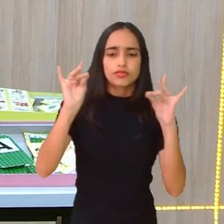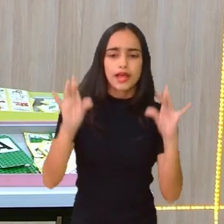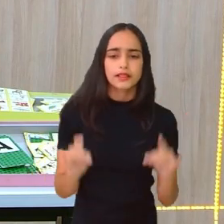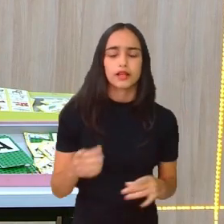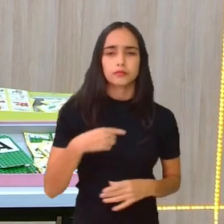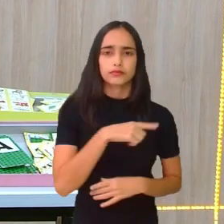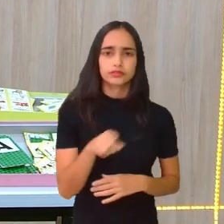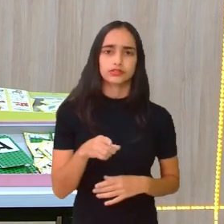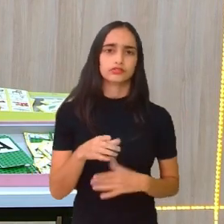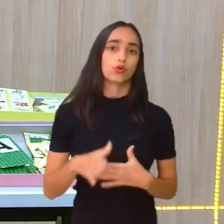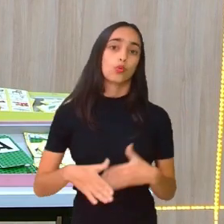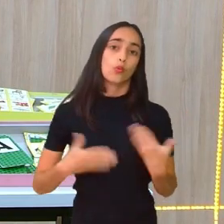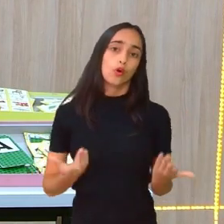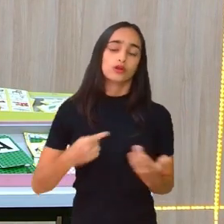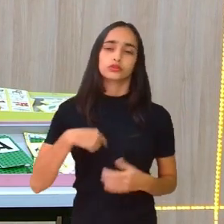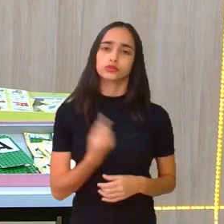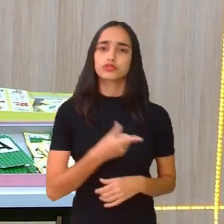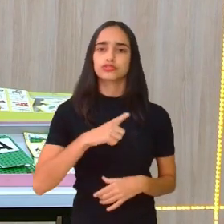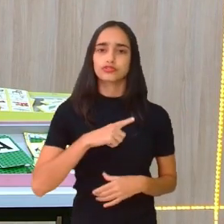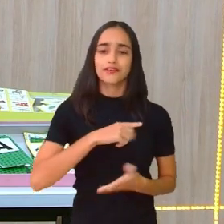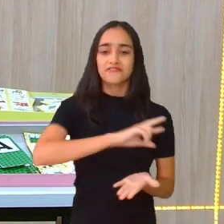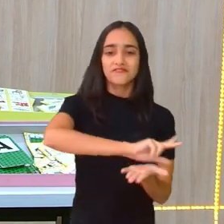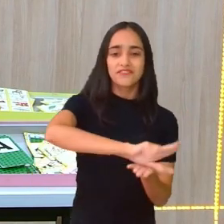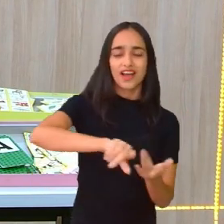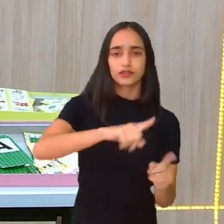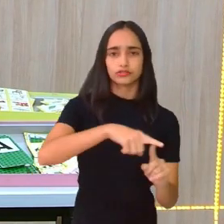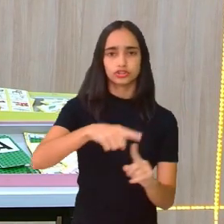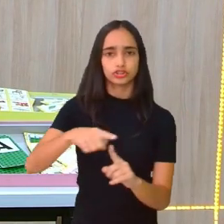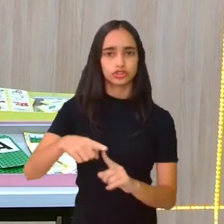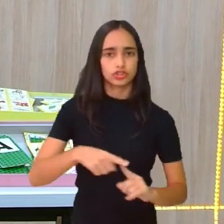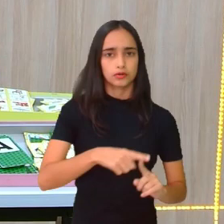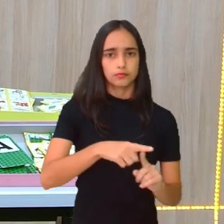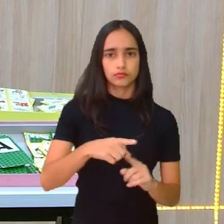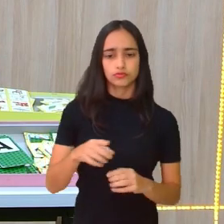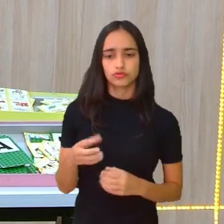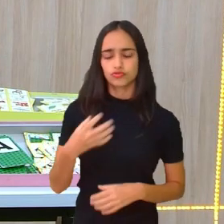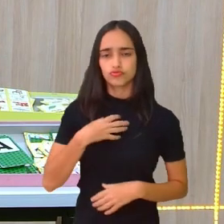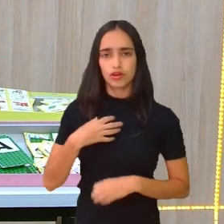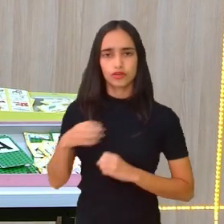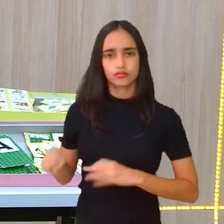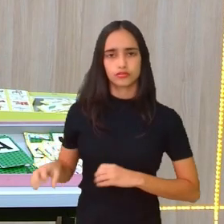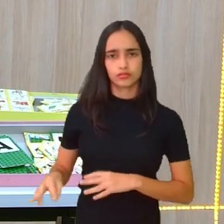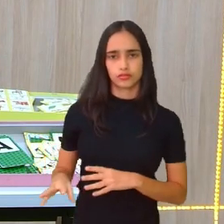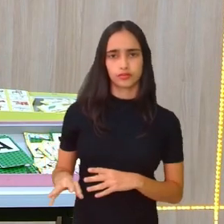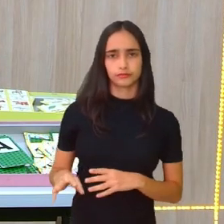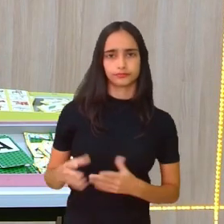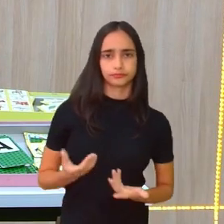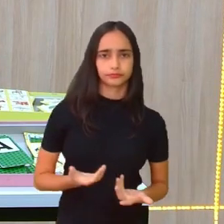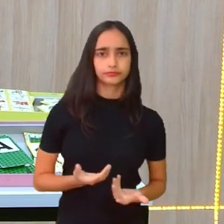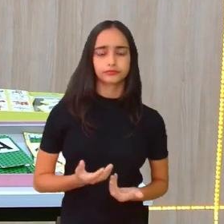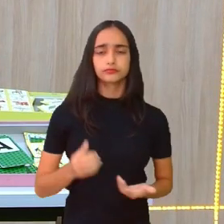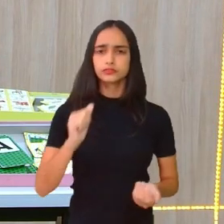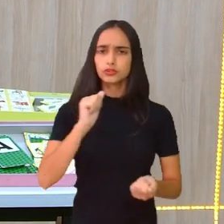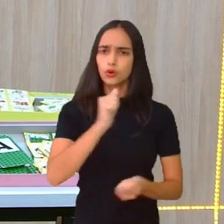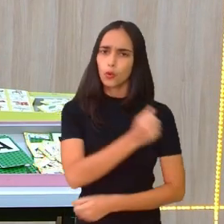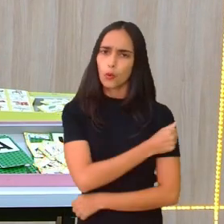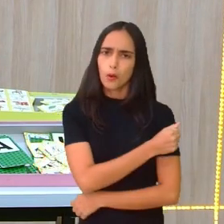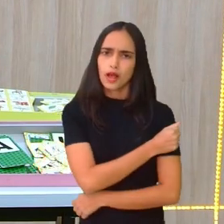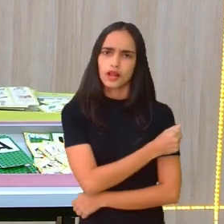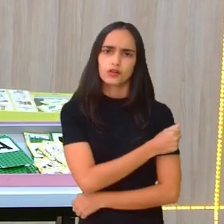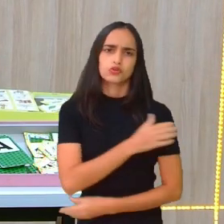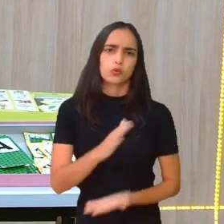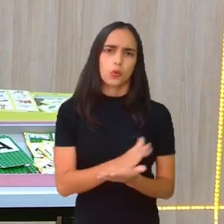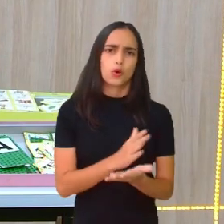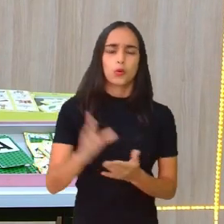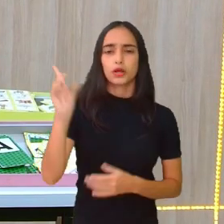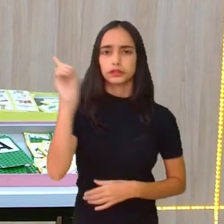gente tem muitas possibilidades para desenvolver o nosso trabalho, né, diariamente, de forma regular, com estudante com deficiência ou com